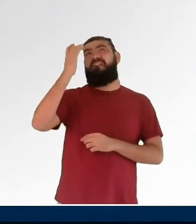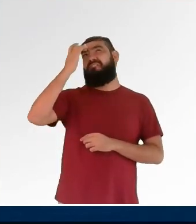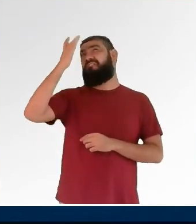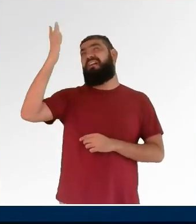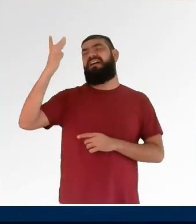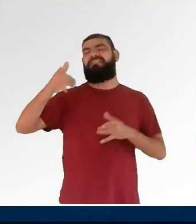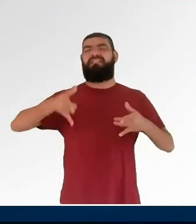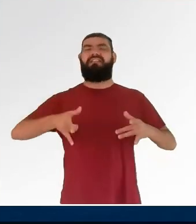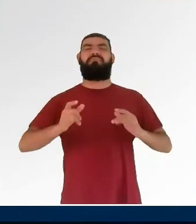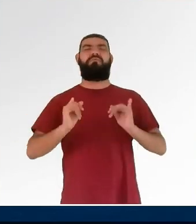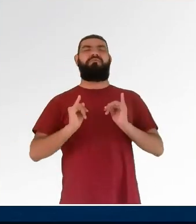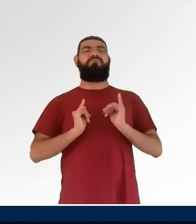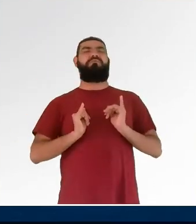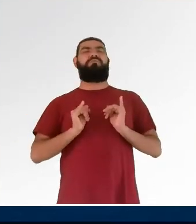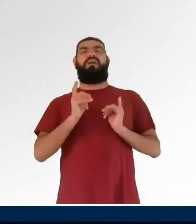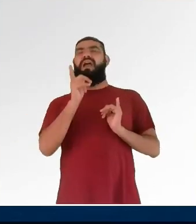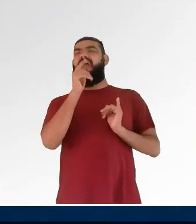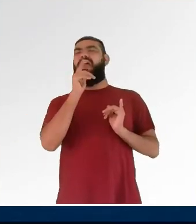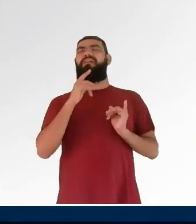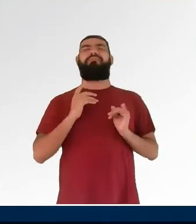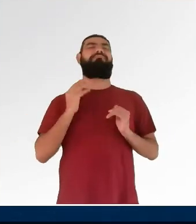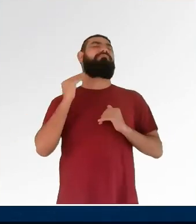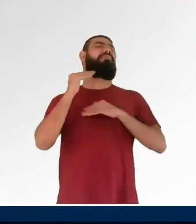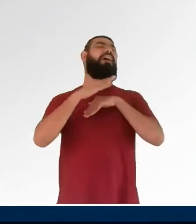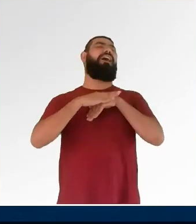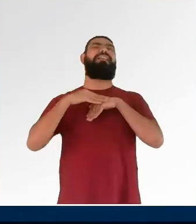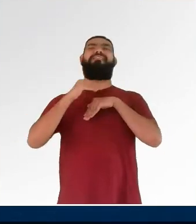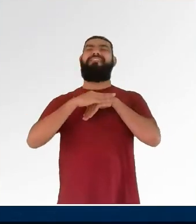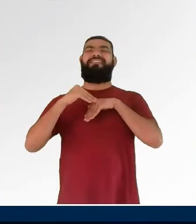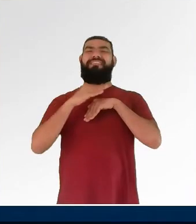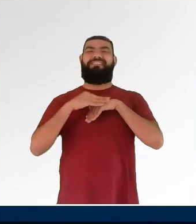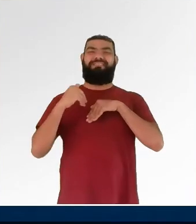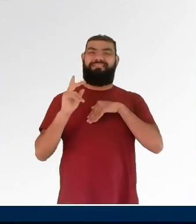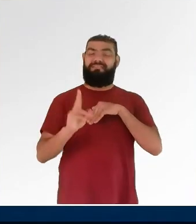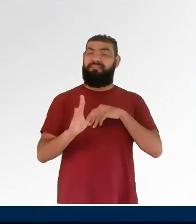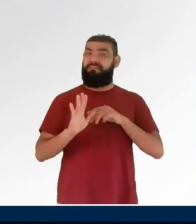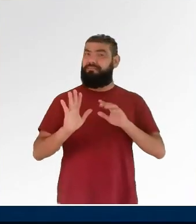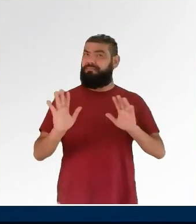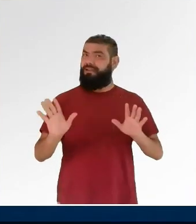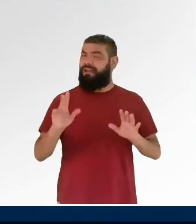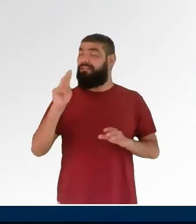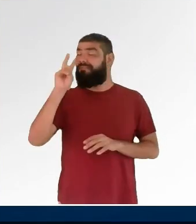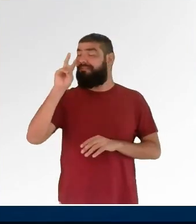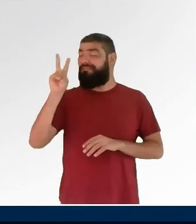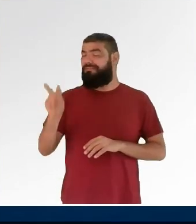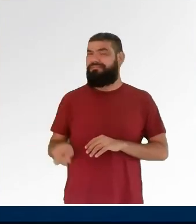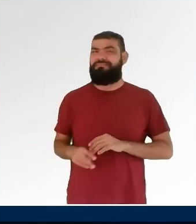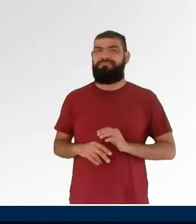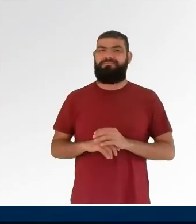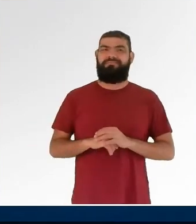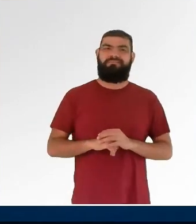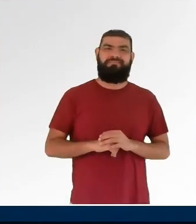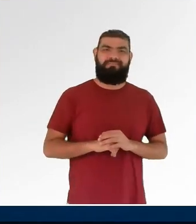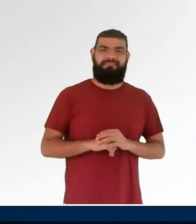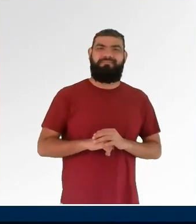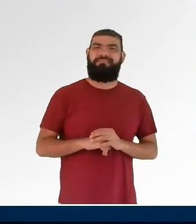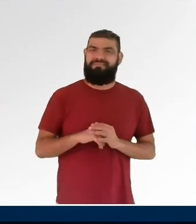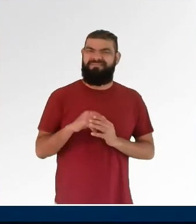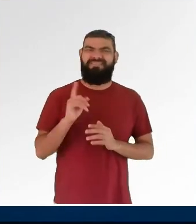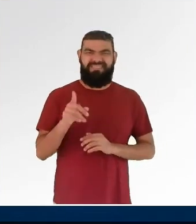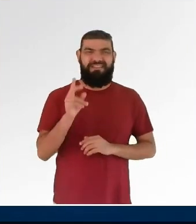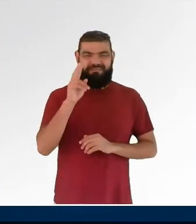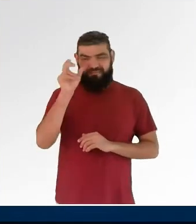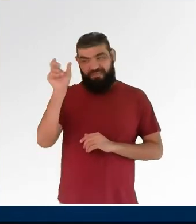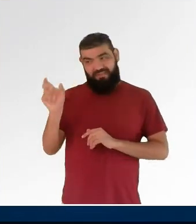comida, água fresca e muito carinho. Mas o nosso personagem agora, já percebeu que é um cachorro, não foi?